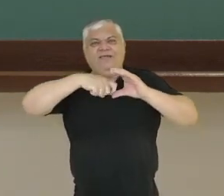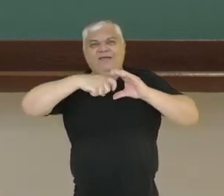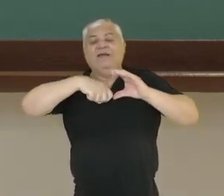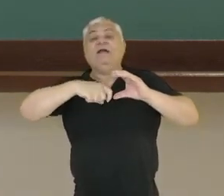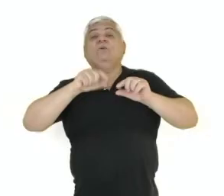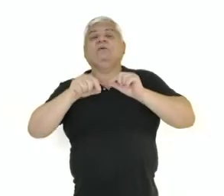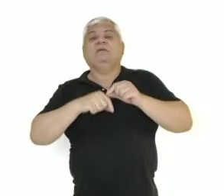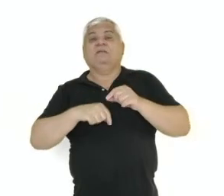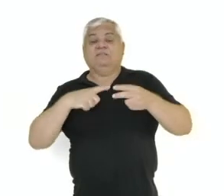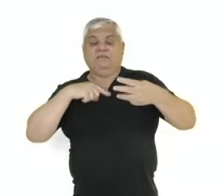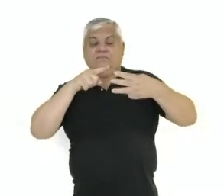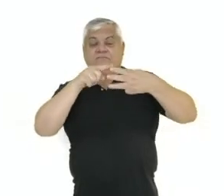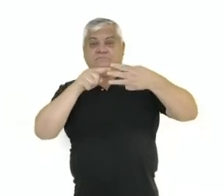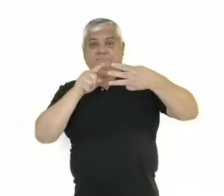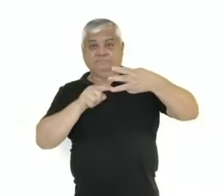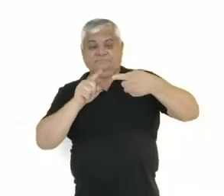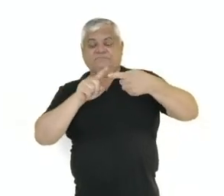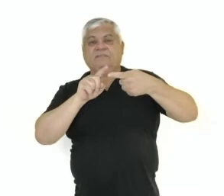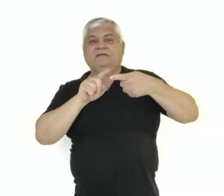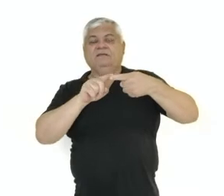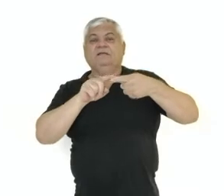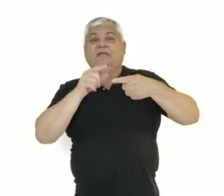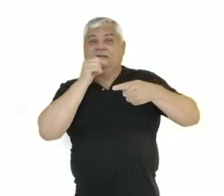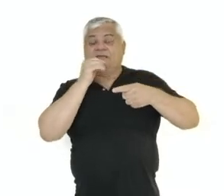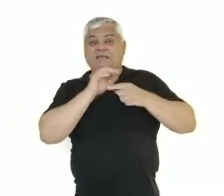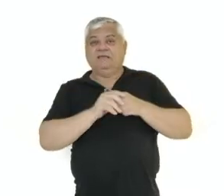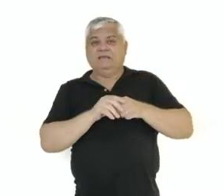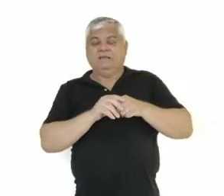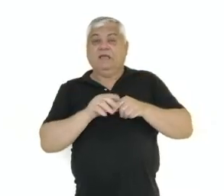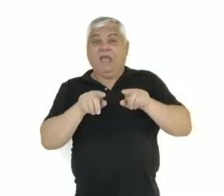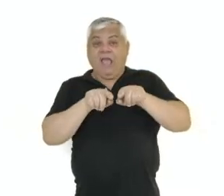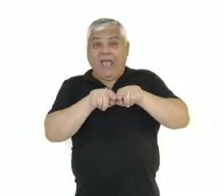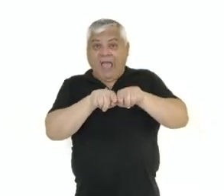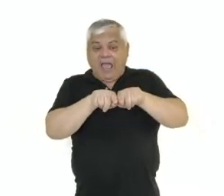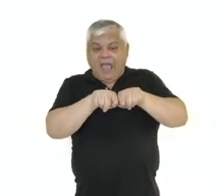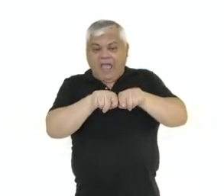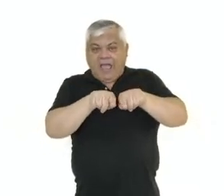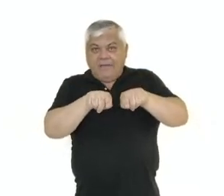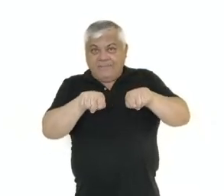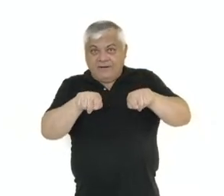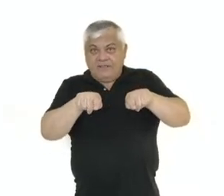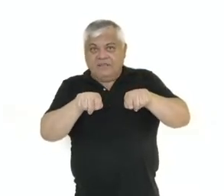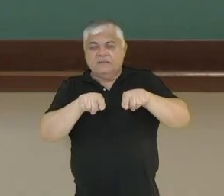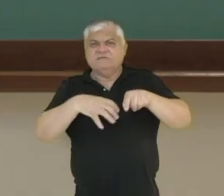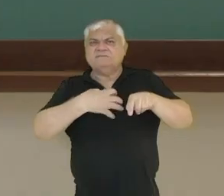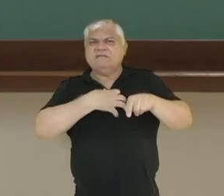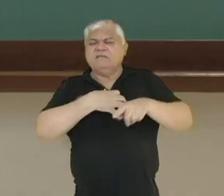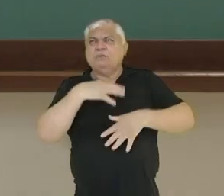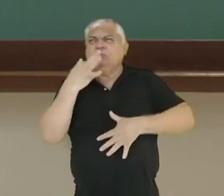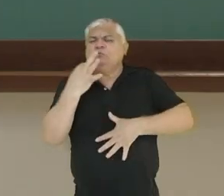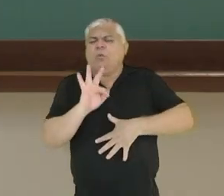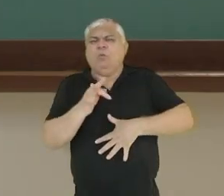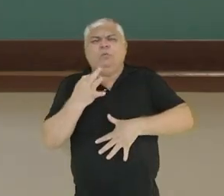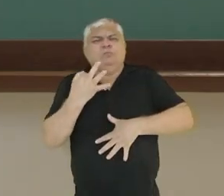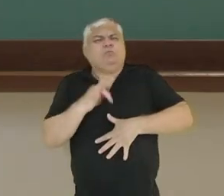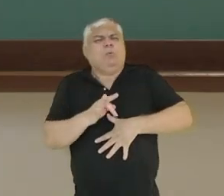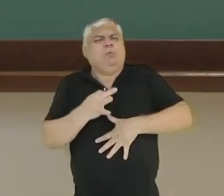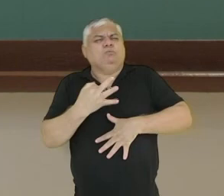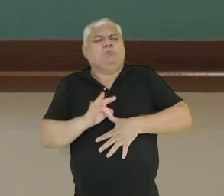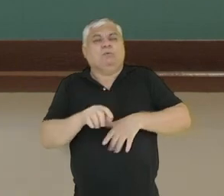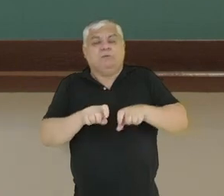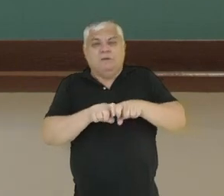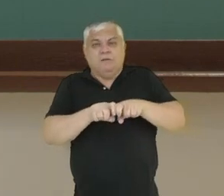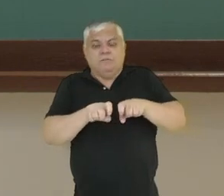3 fases, que é a dilatação do colo uterino, onde a mulher vai sentir as dores das contrações,